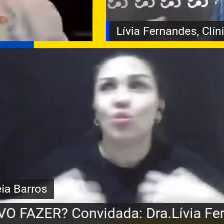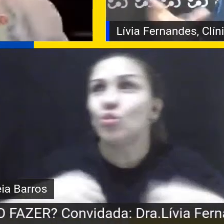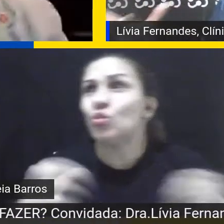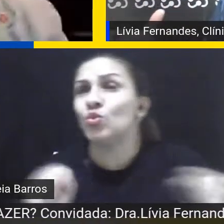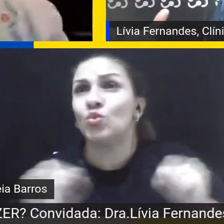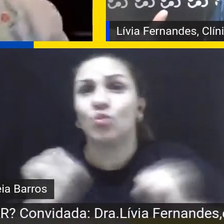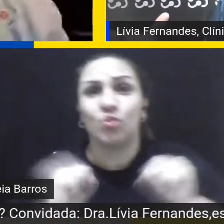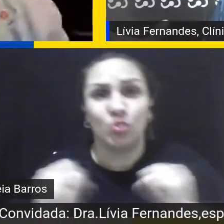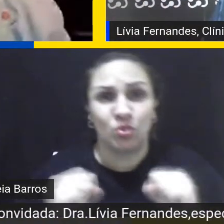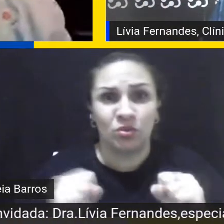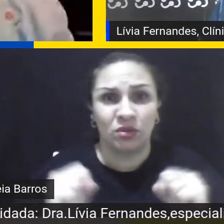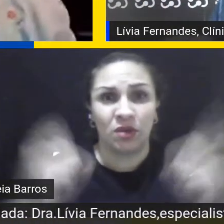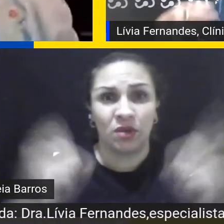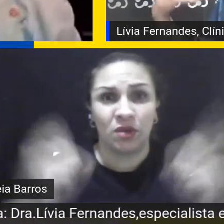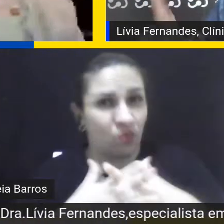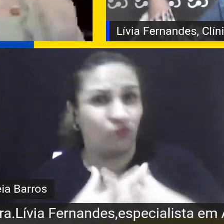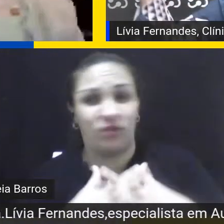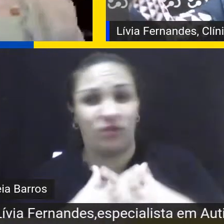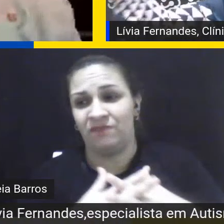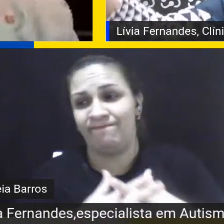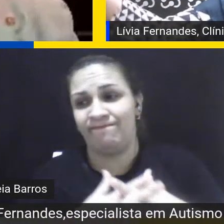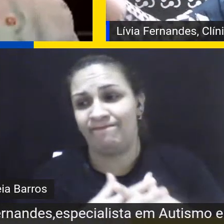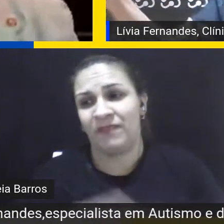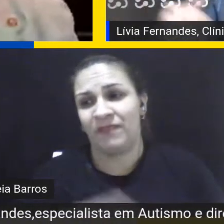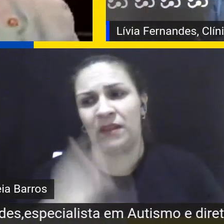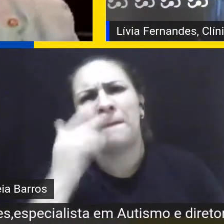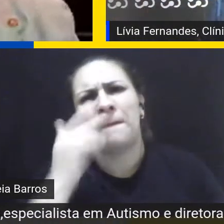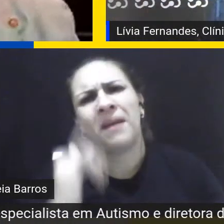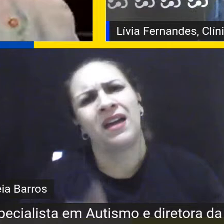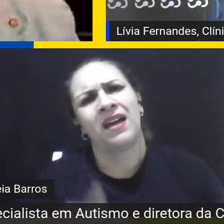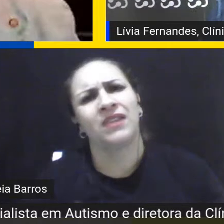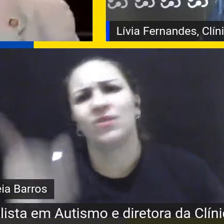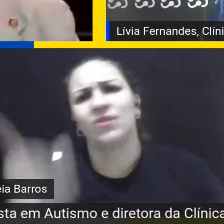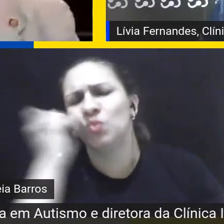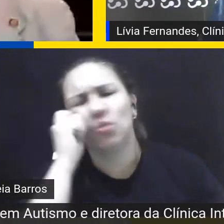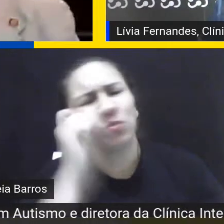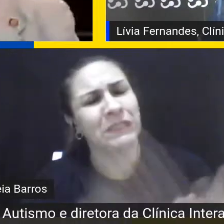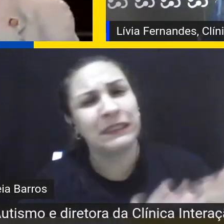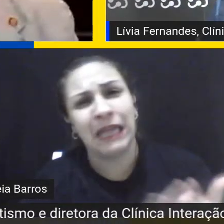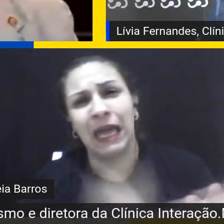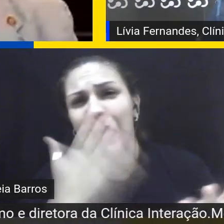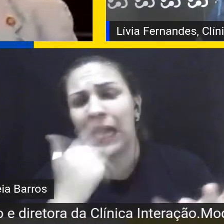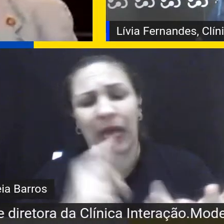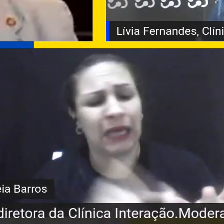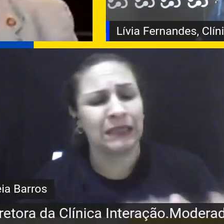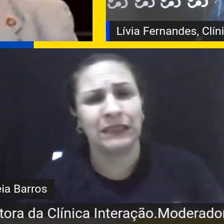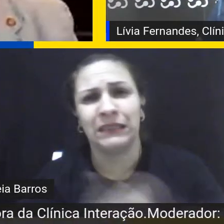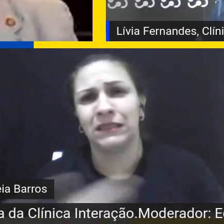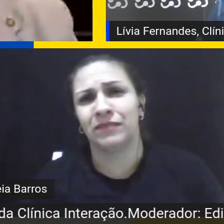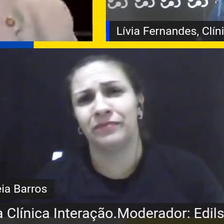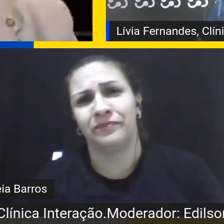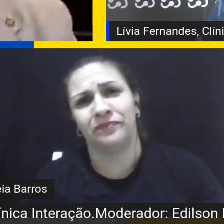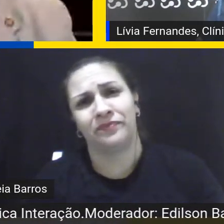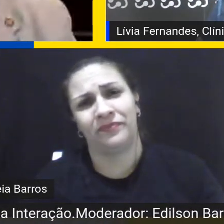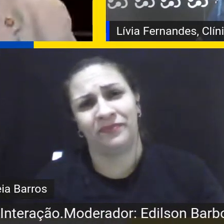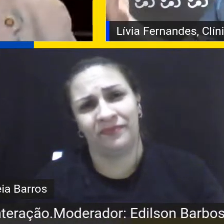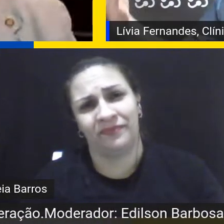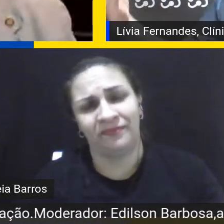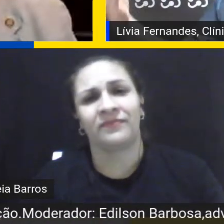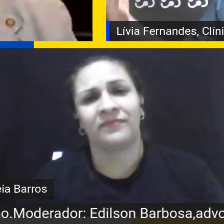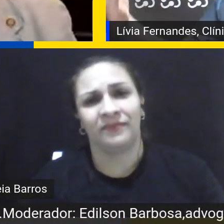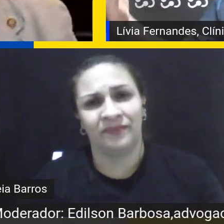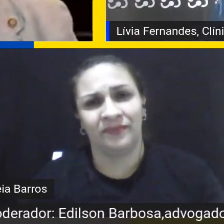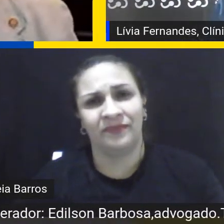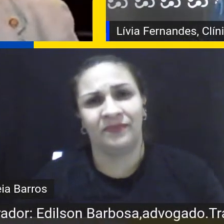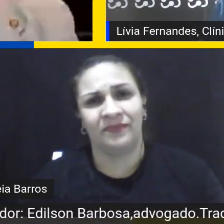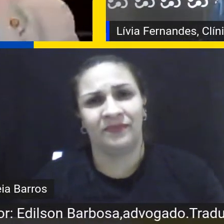tão confusa que o pai vai dizer, não está dormindo à noite, não está comendo mais, está ligado